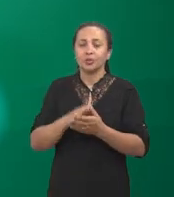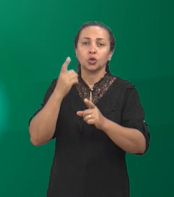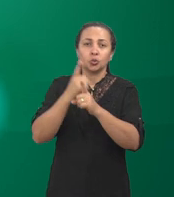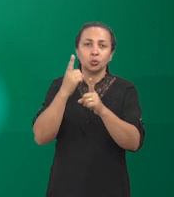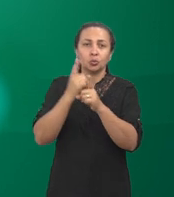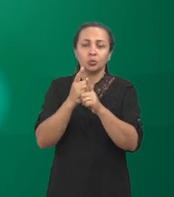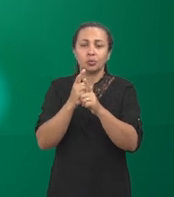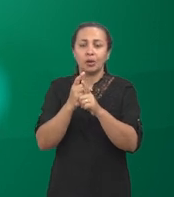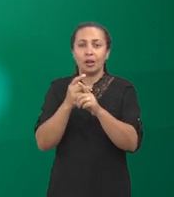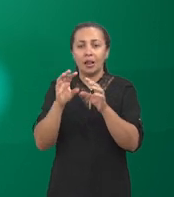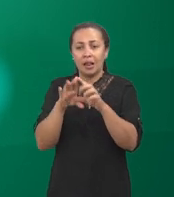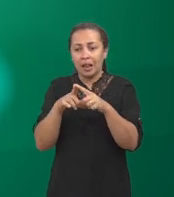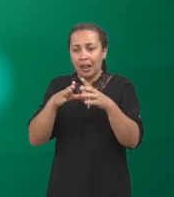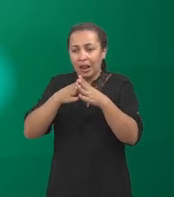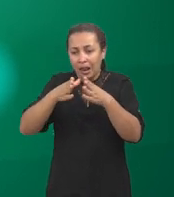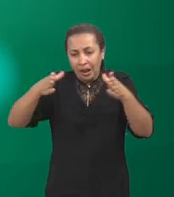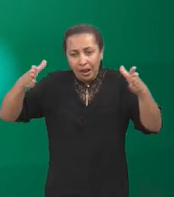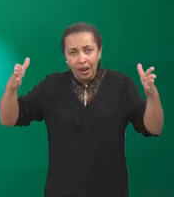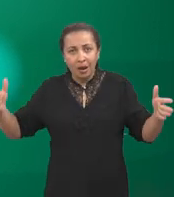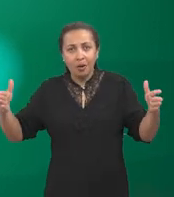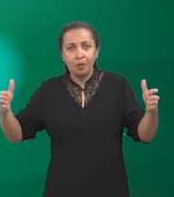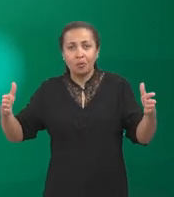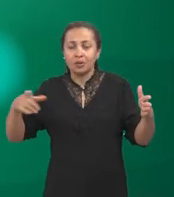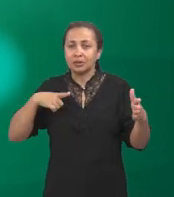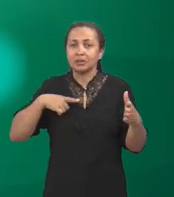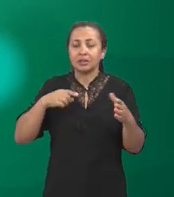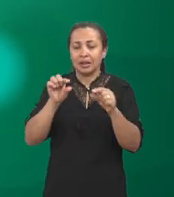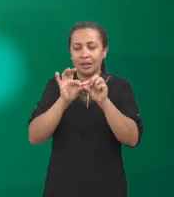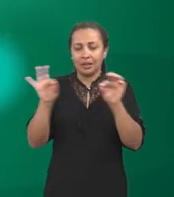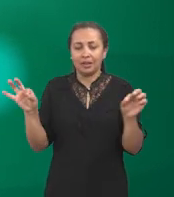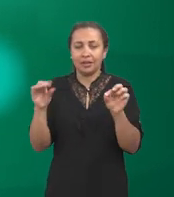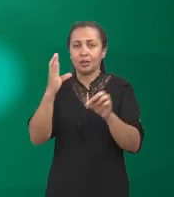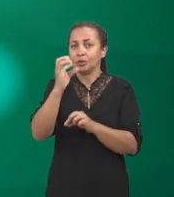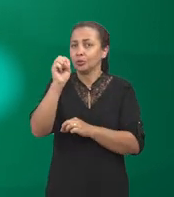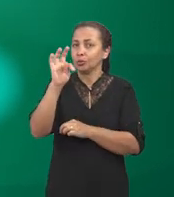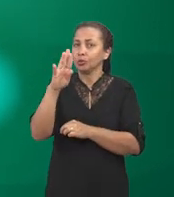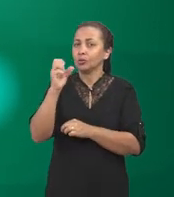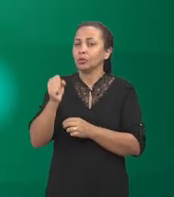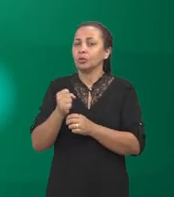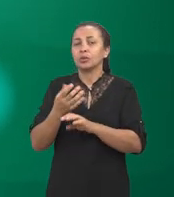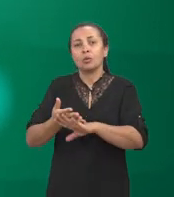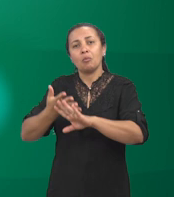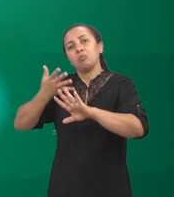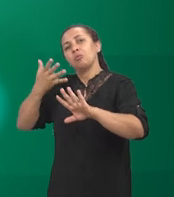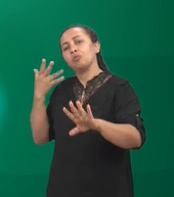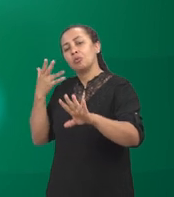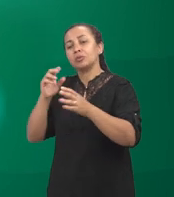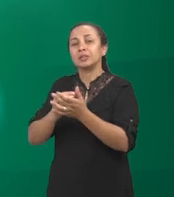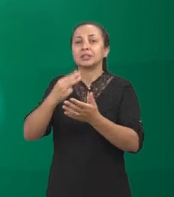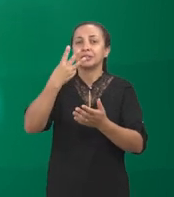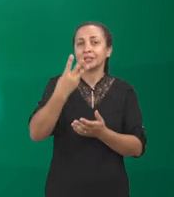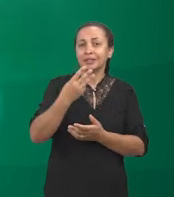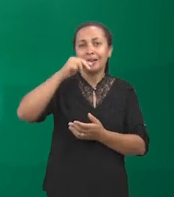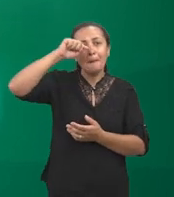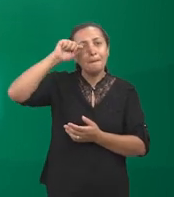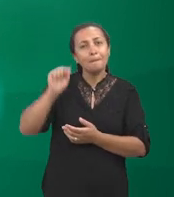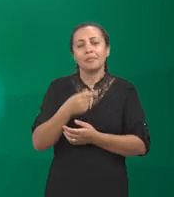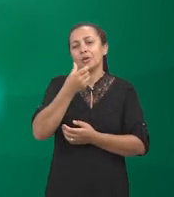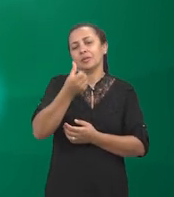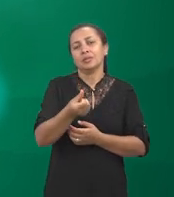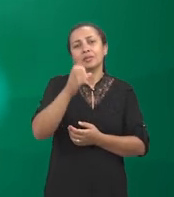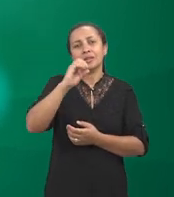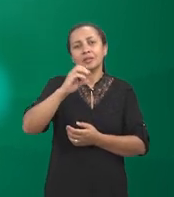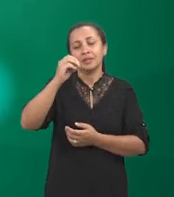Francisco determinaram que a largura de segurança seria a partir da linha de costa em direção ao interior do continente um recuo de